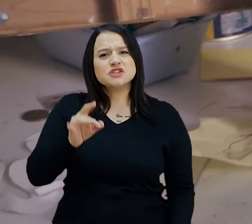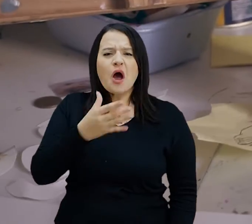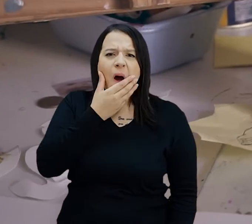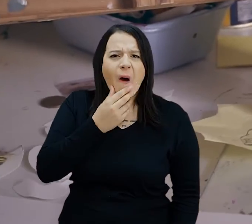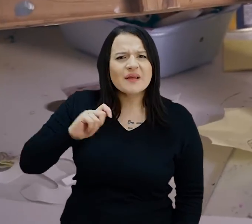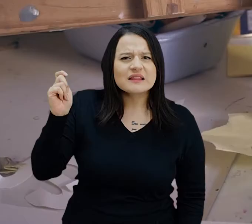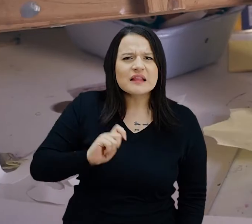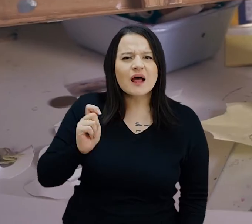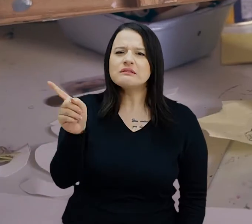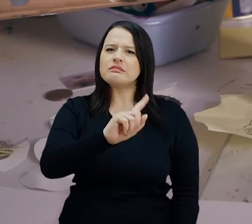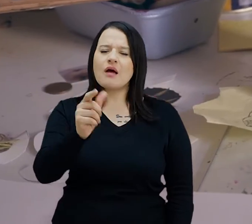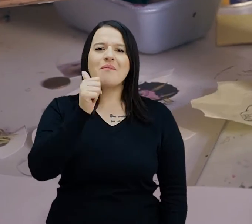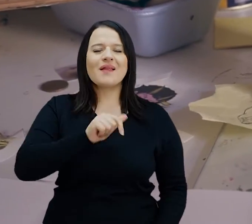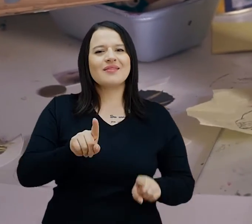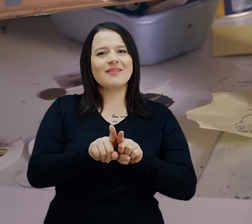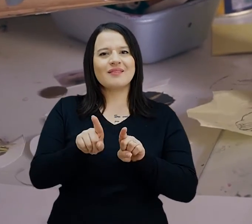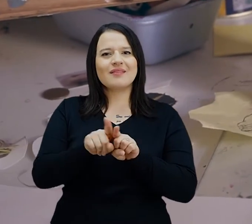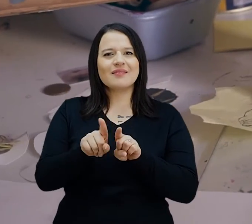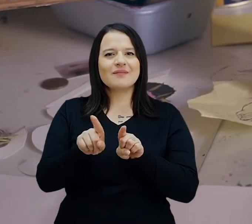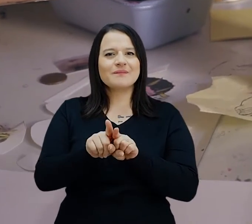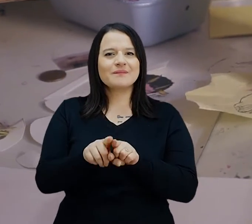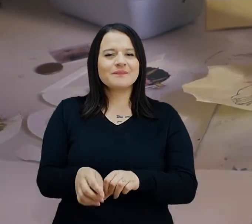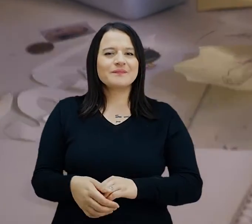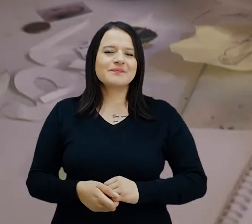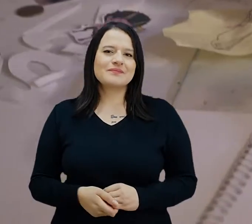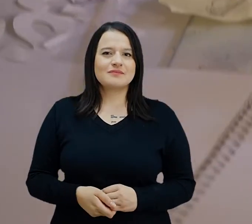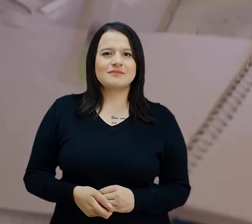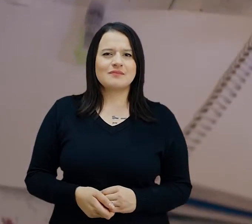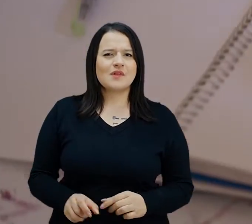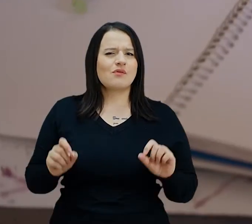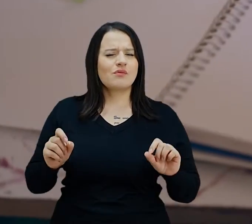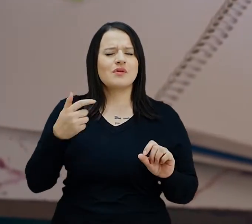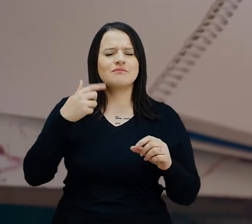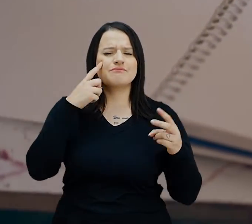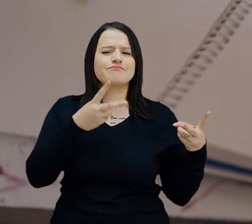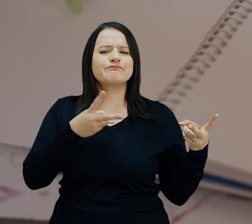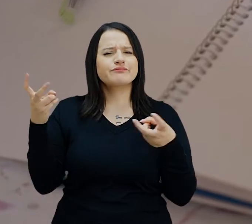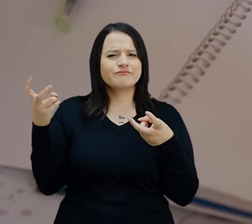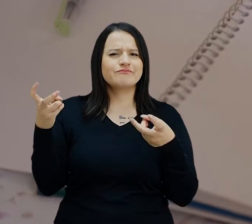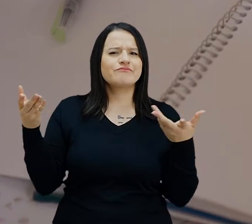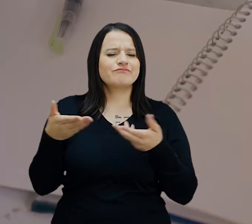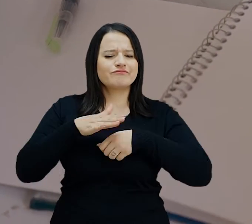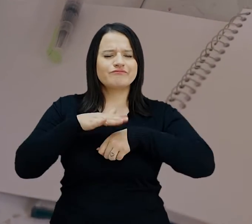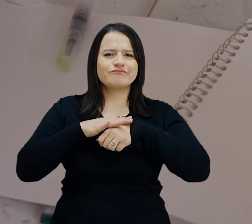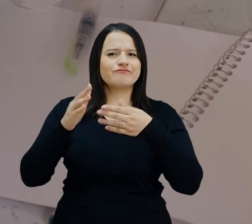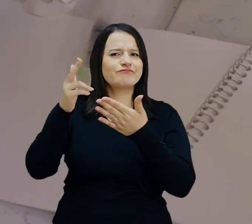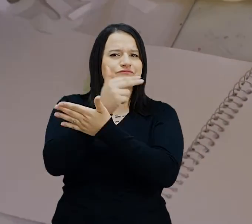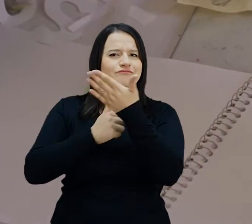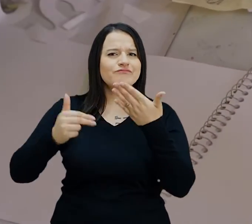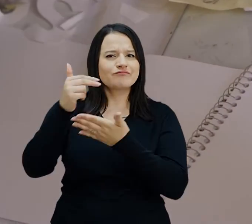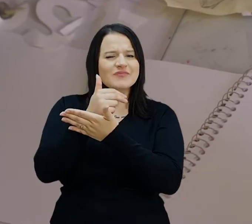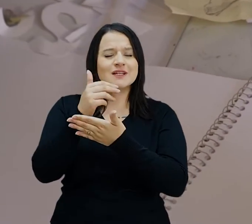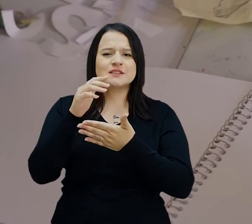coisas grandes no mundo que só os homens têm a possibilidade de fazer. Então aqui, o que eu vejo, né,